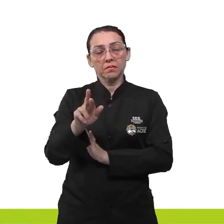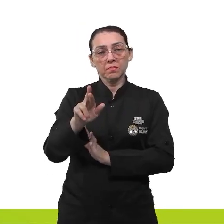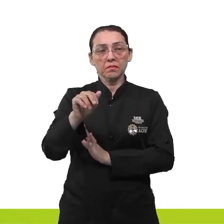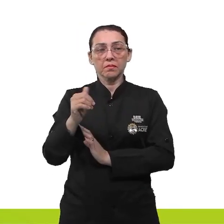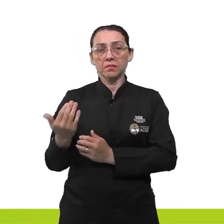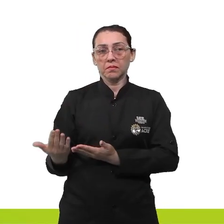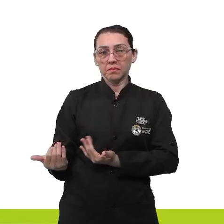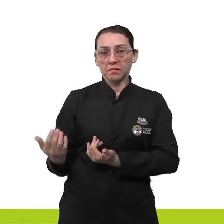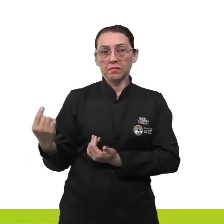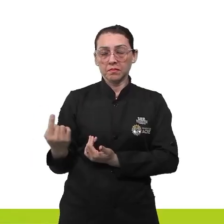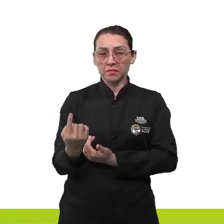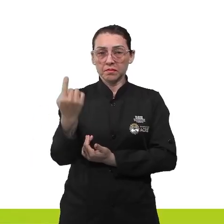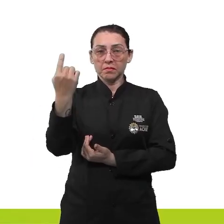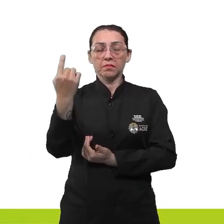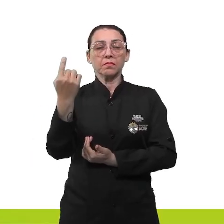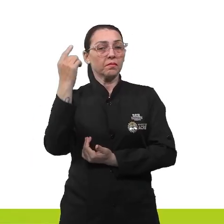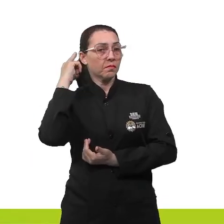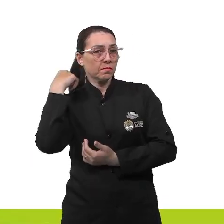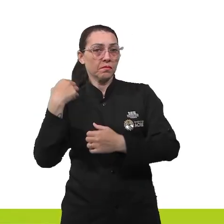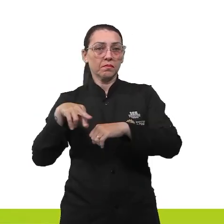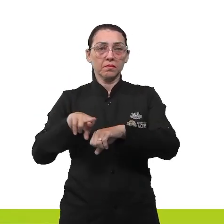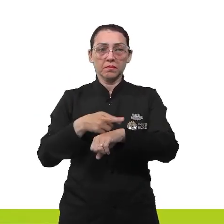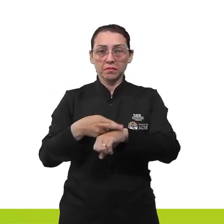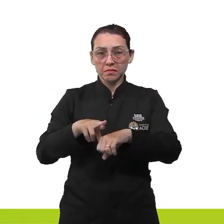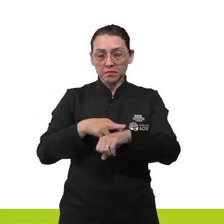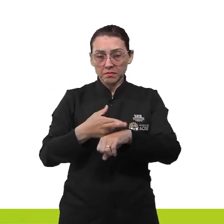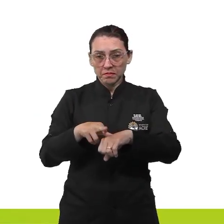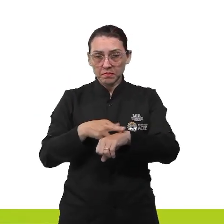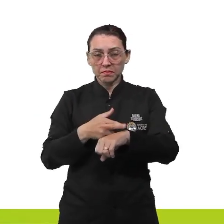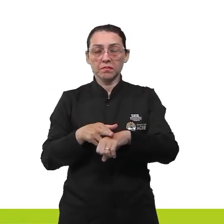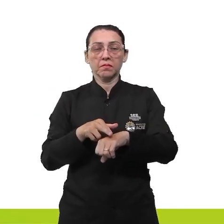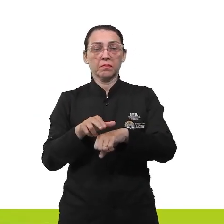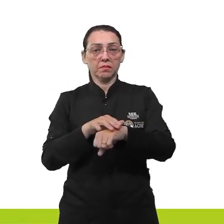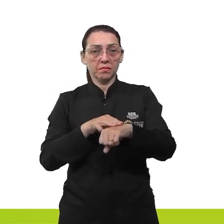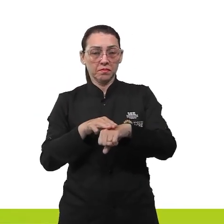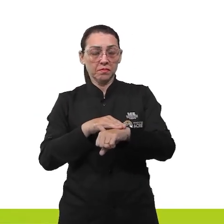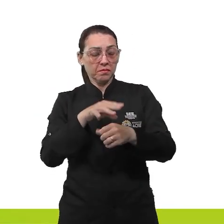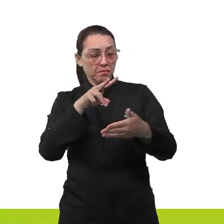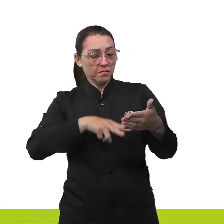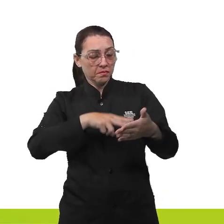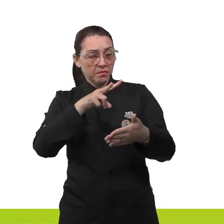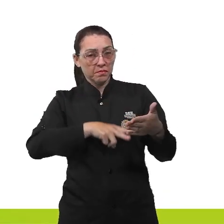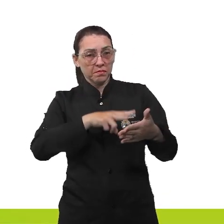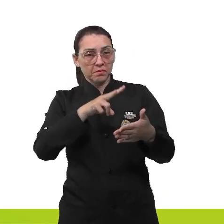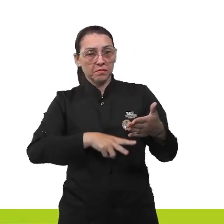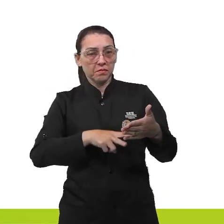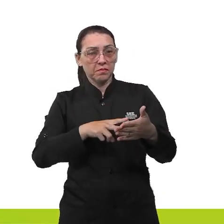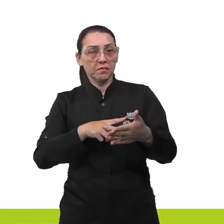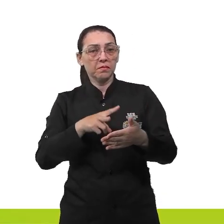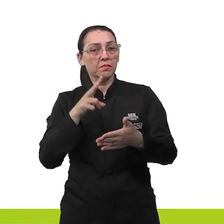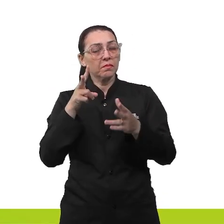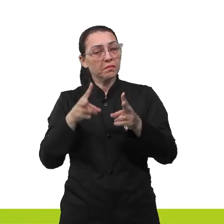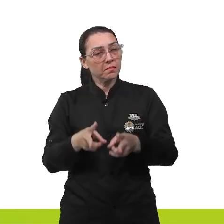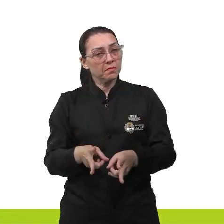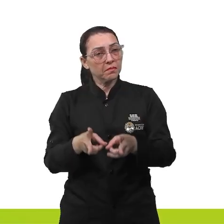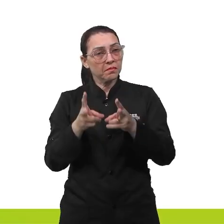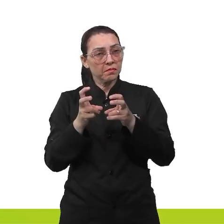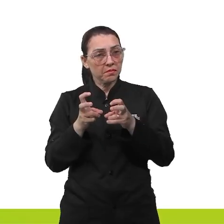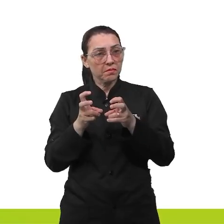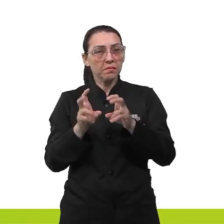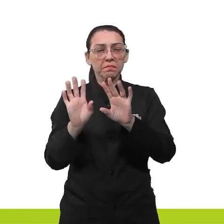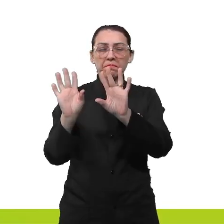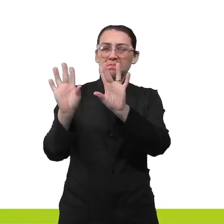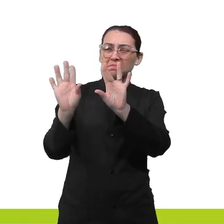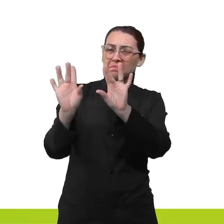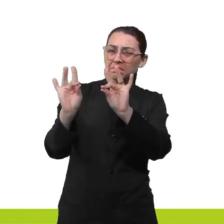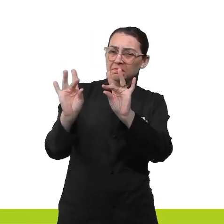bem alta, delgada, jovem, alta, magra. E aí, você for ler aí, você vai ver, tá? Que